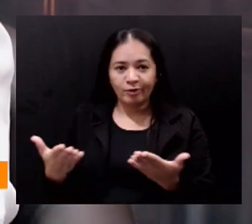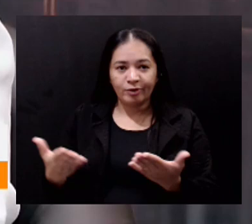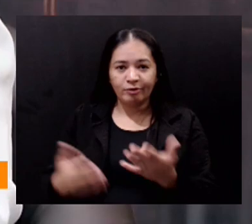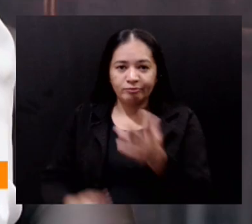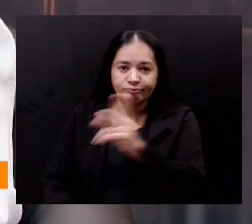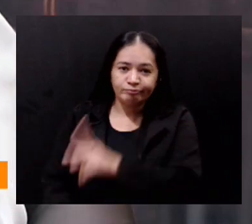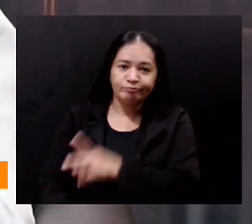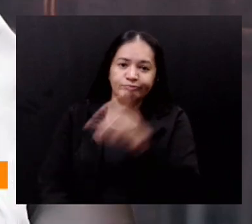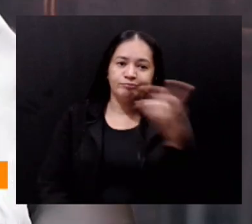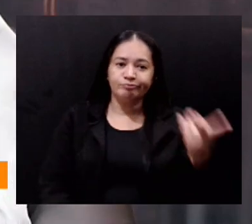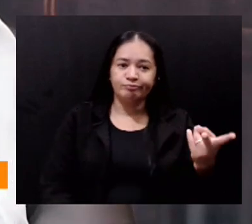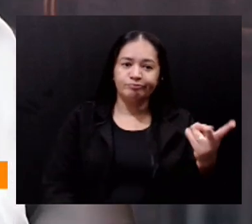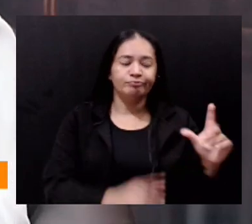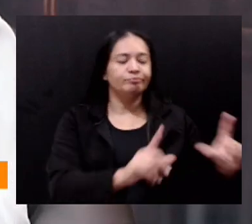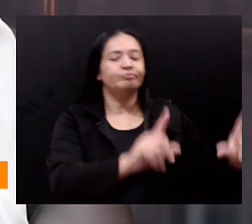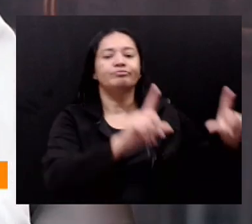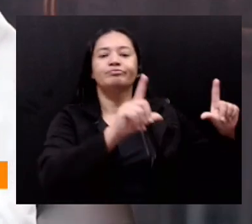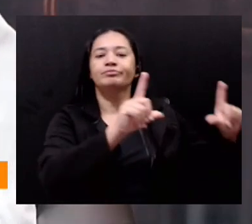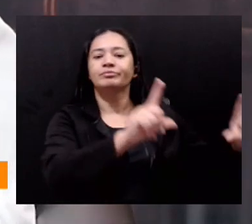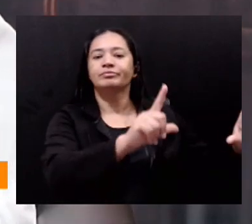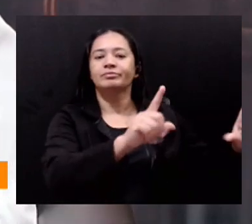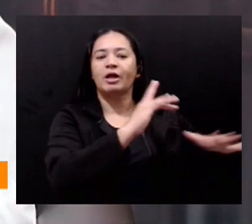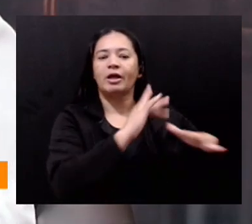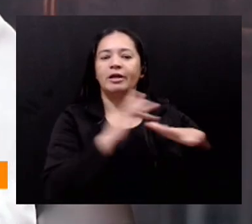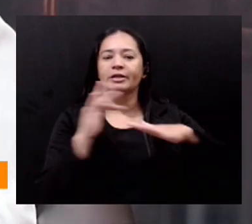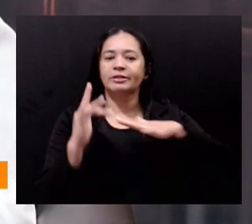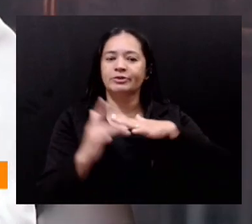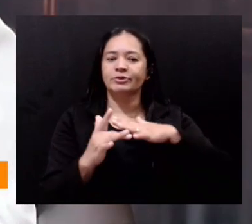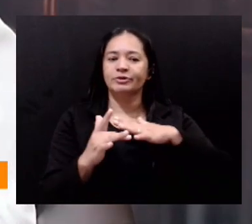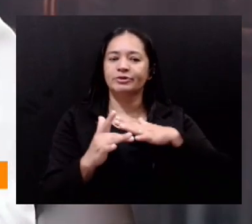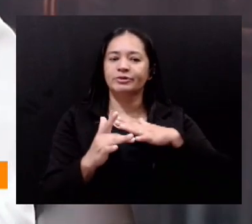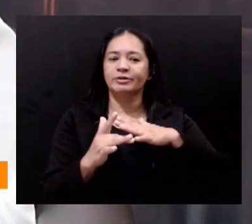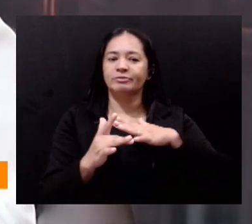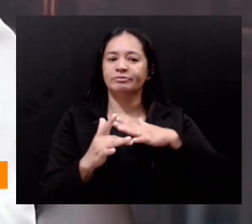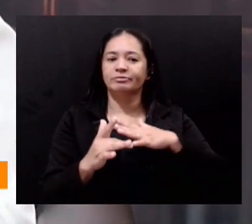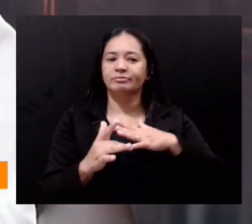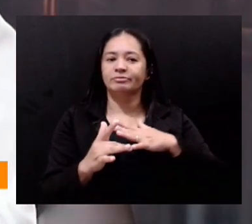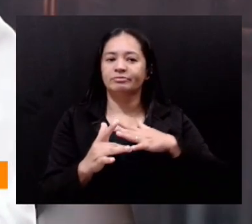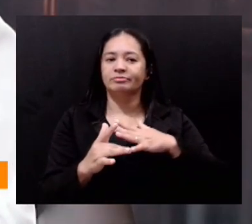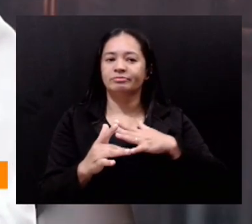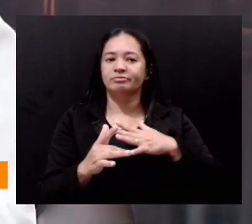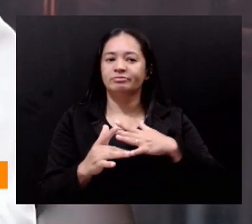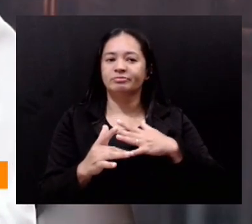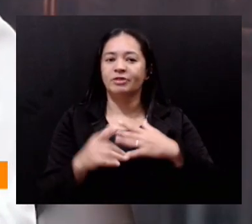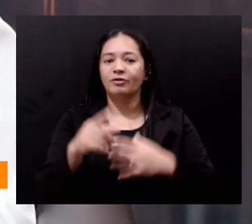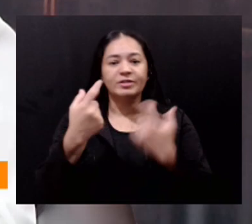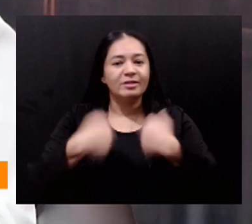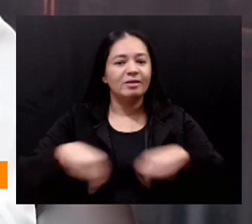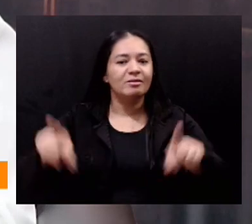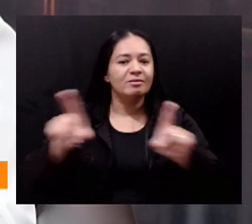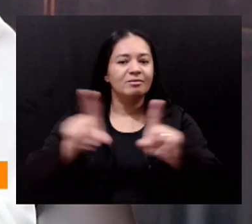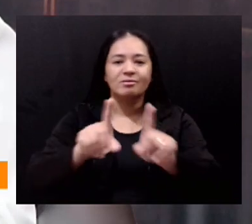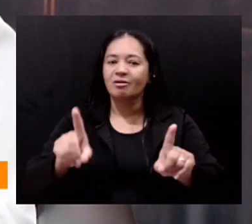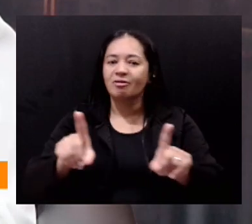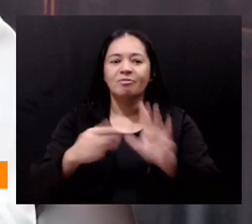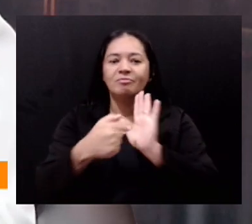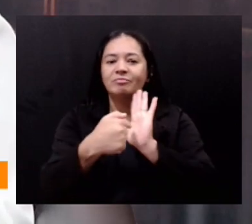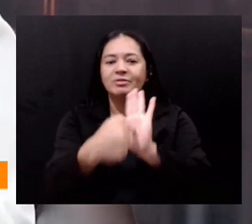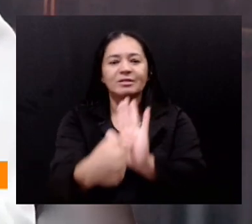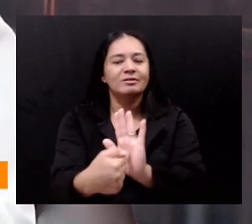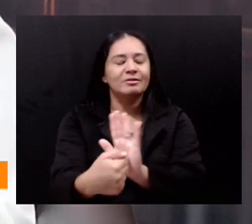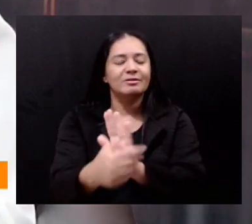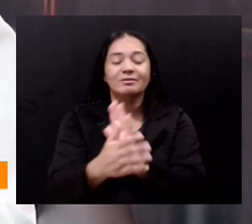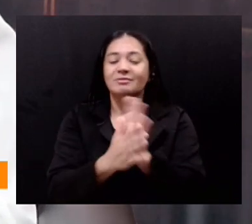né, sim. pra rede social. Então respondendo a pergunta, não necessariamente, você não precisa mostrar, você não precisa postar, você